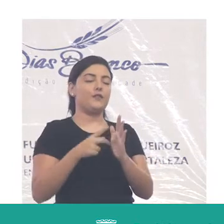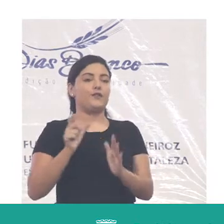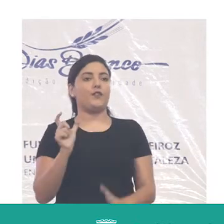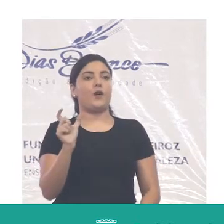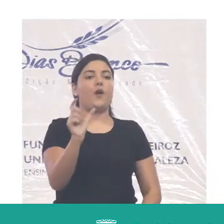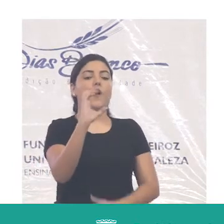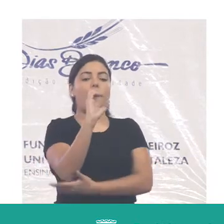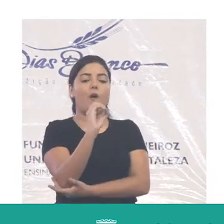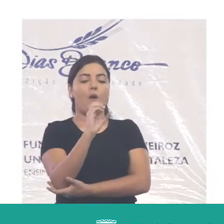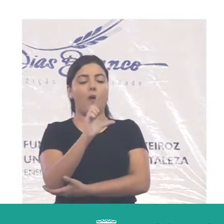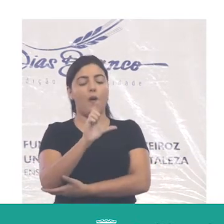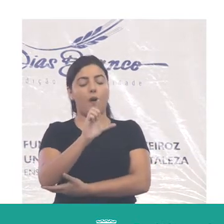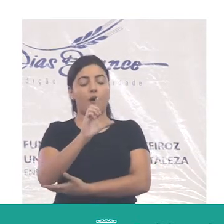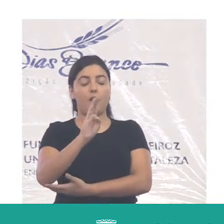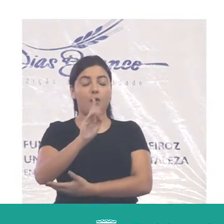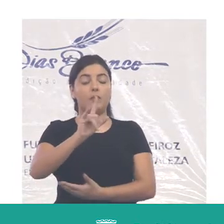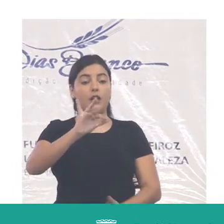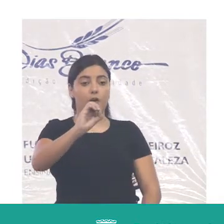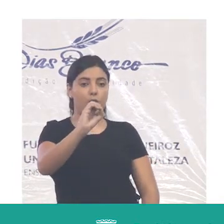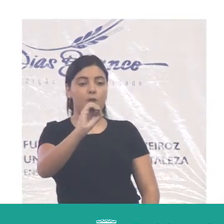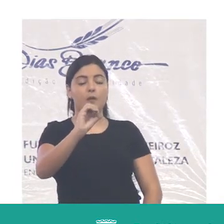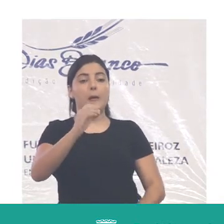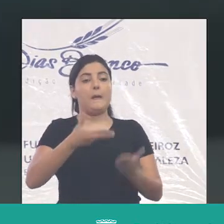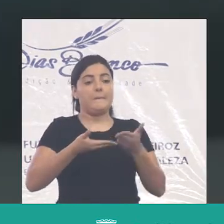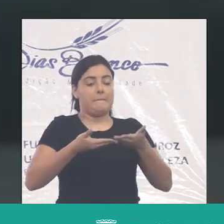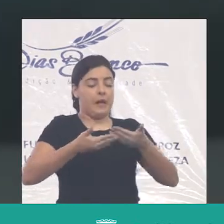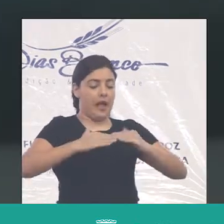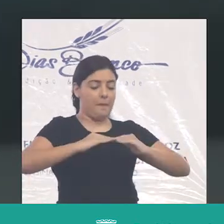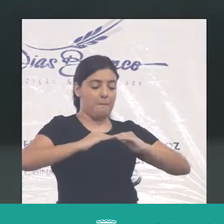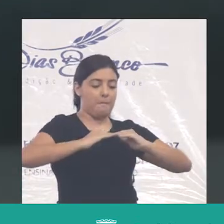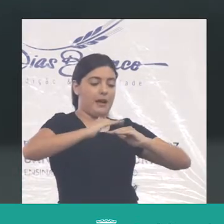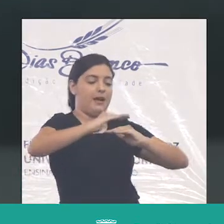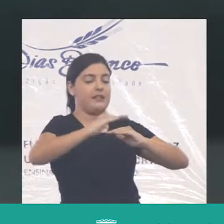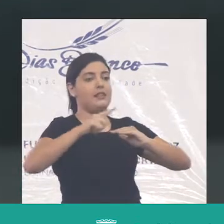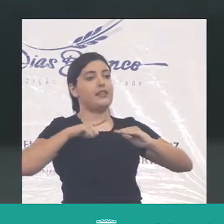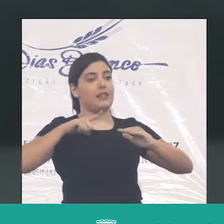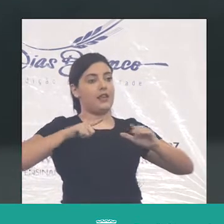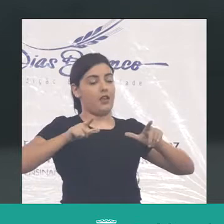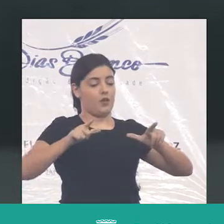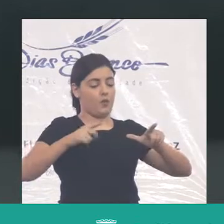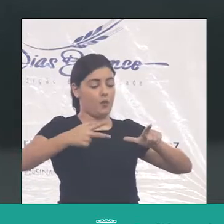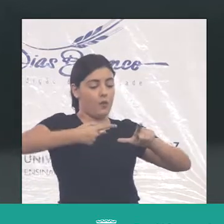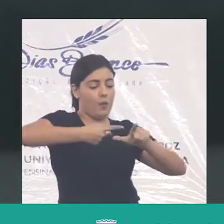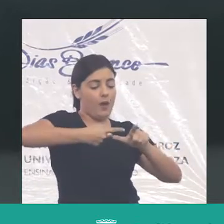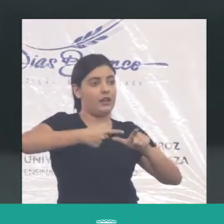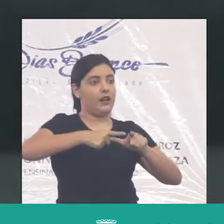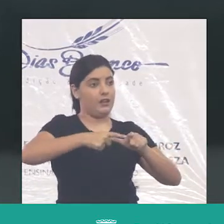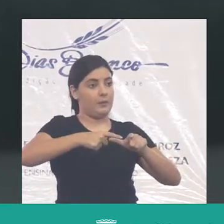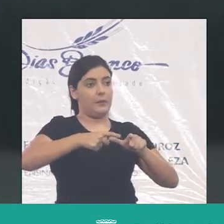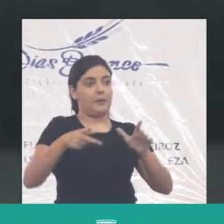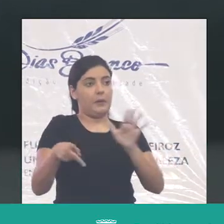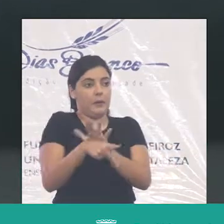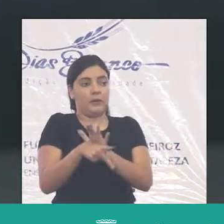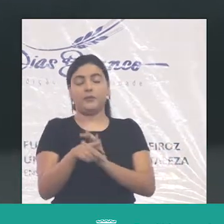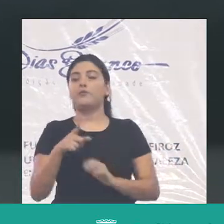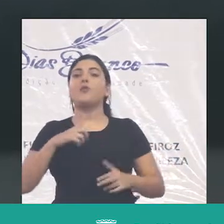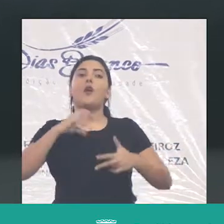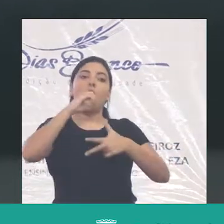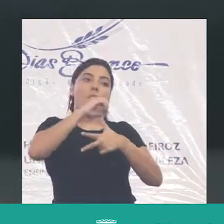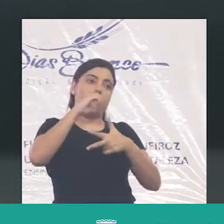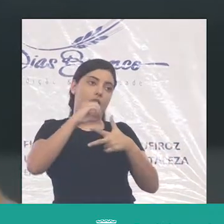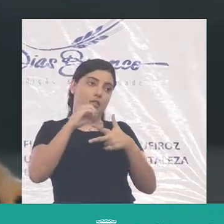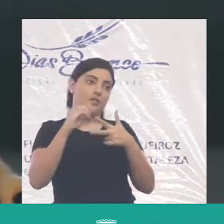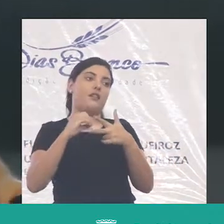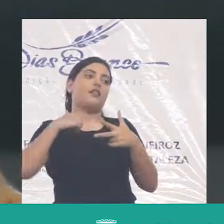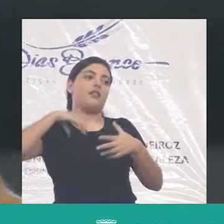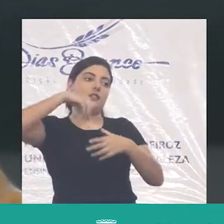quadrada. E uma delas pode ser observada na imagem. Vocês notaram que o Enem escreveu isso para vocês? O Enem escreveu isso na